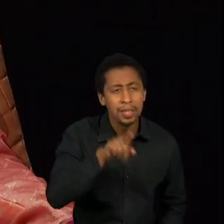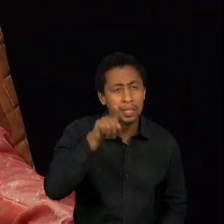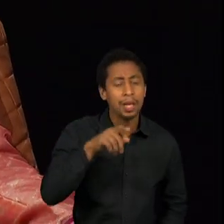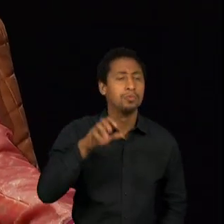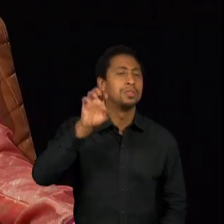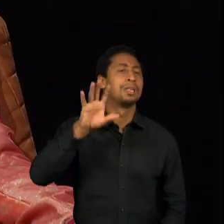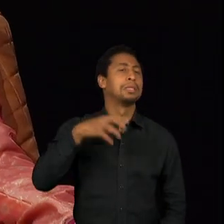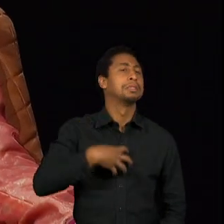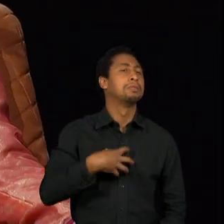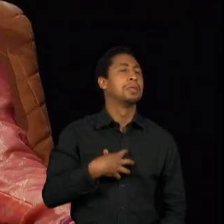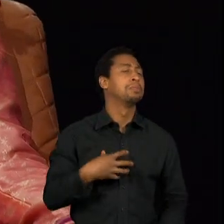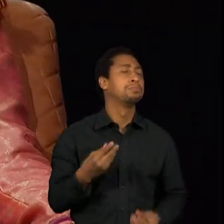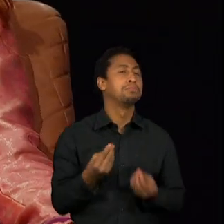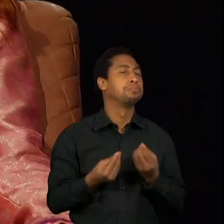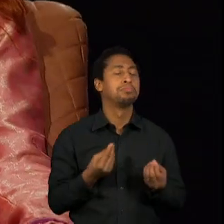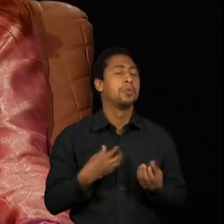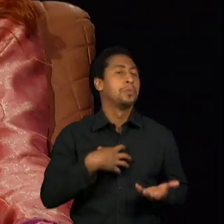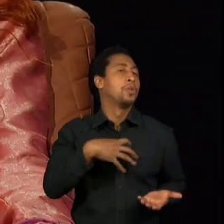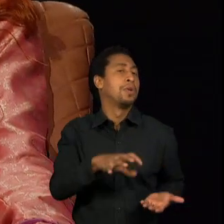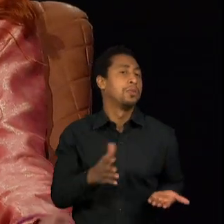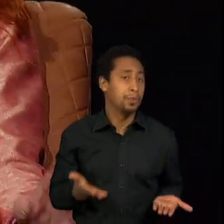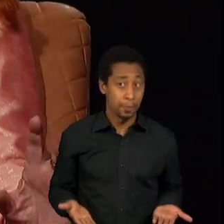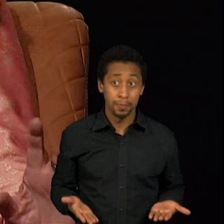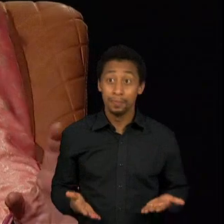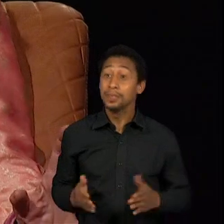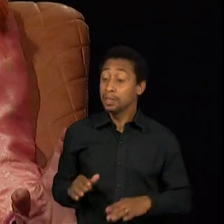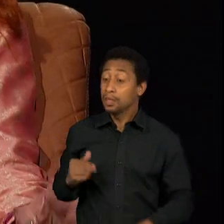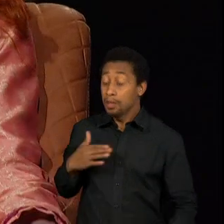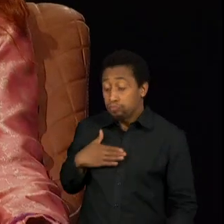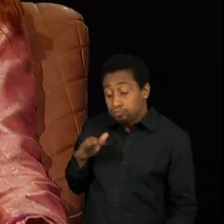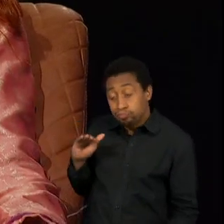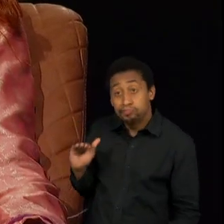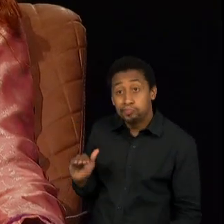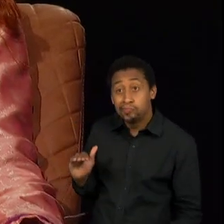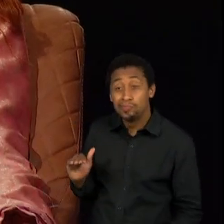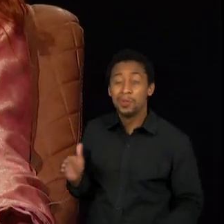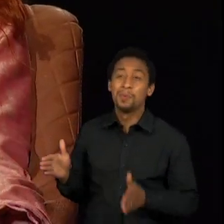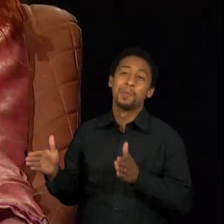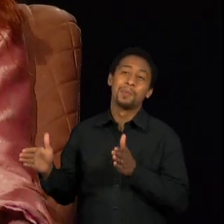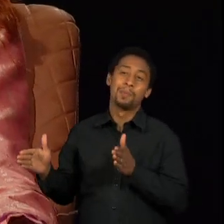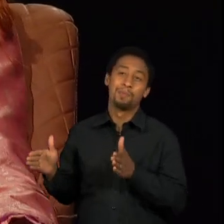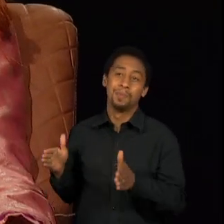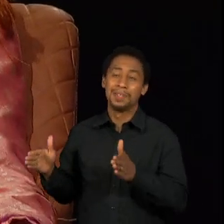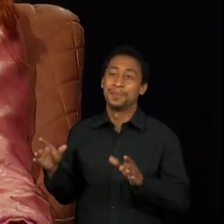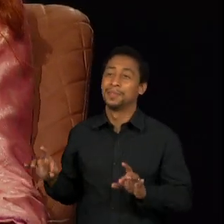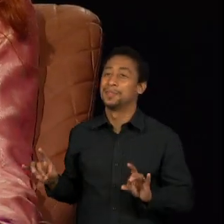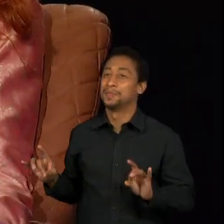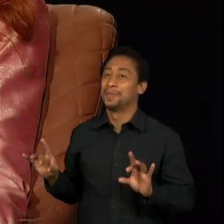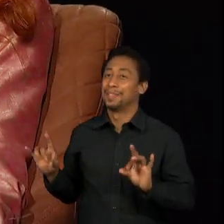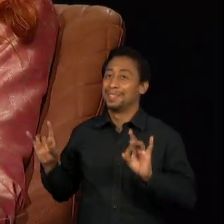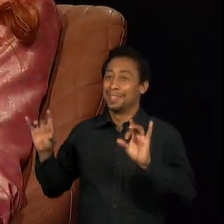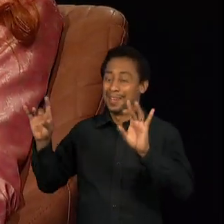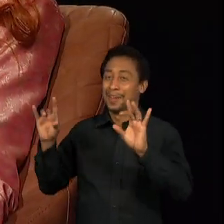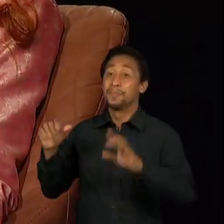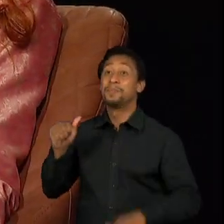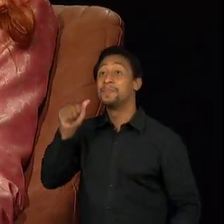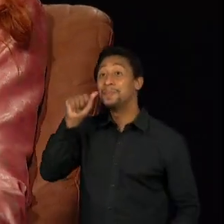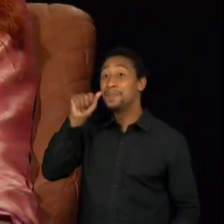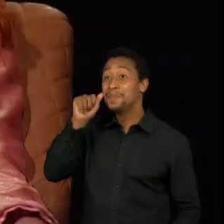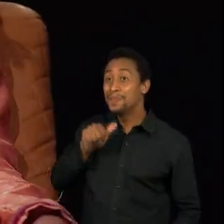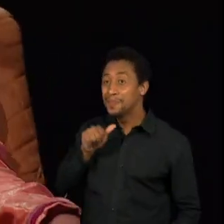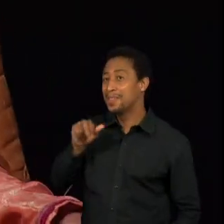Foi uma infância especial, vamos dizer assim, não é? Eu nasci 10 anos depois das minhas